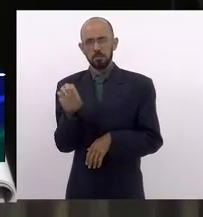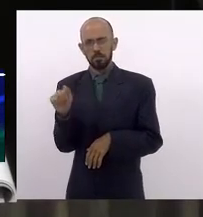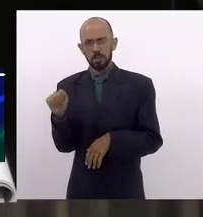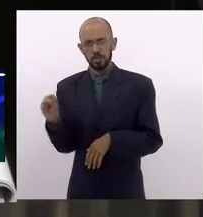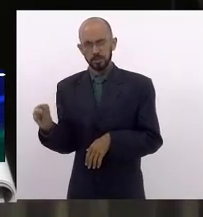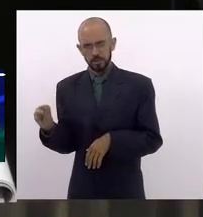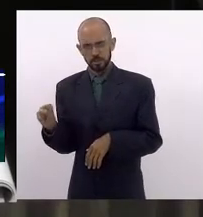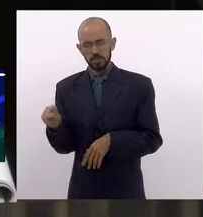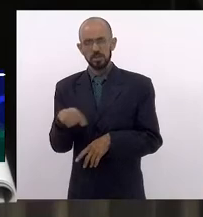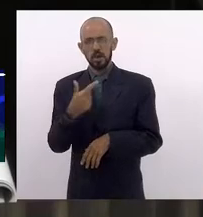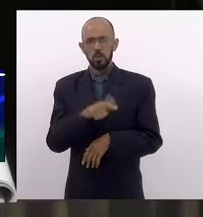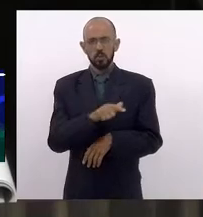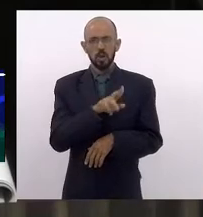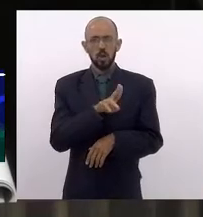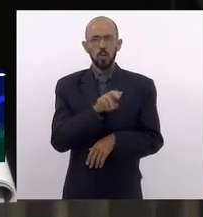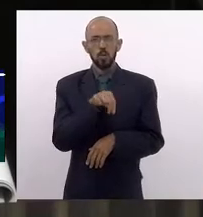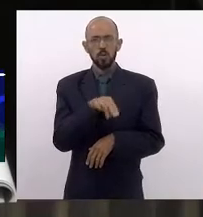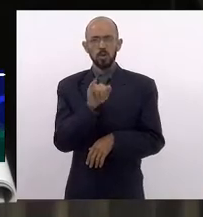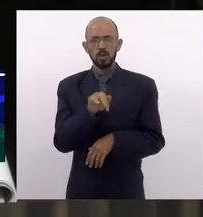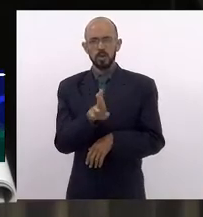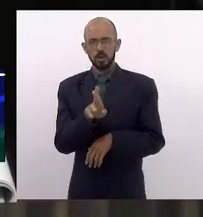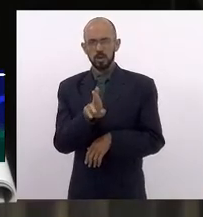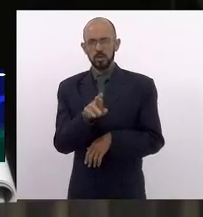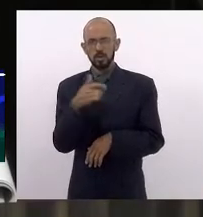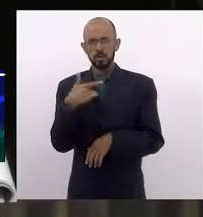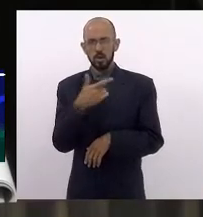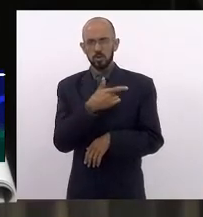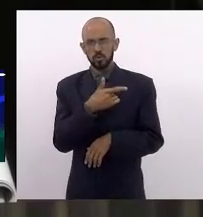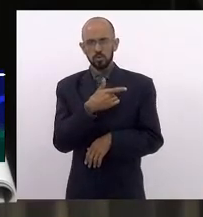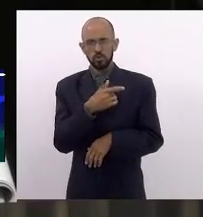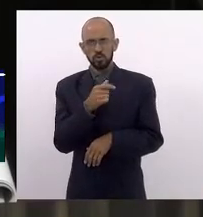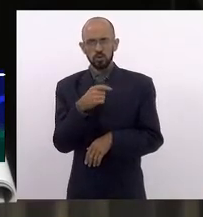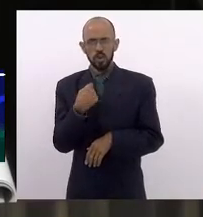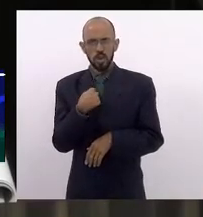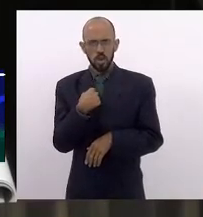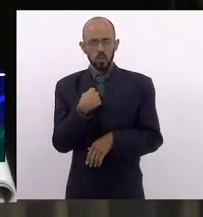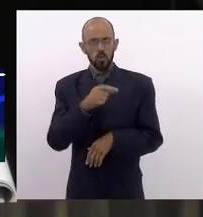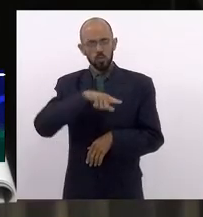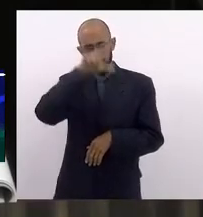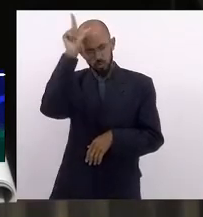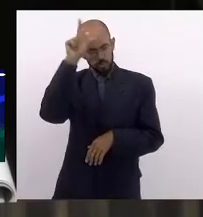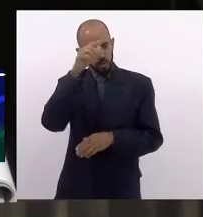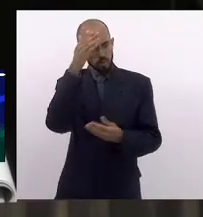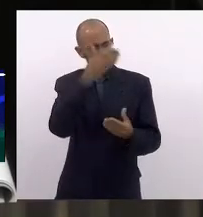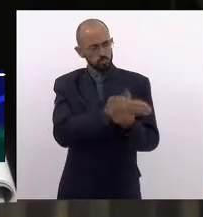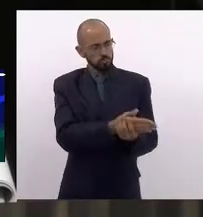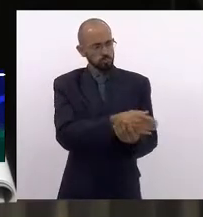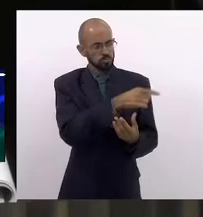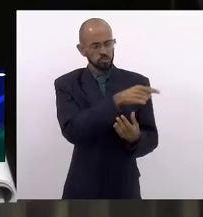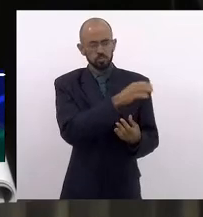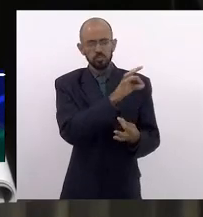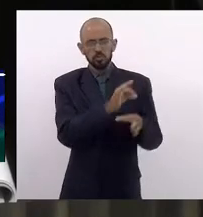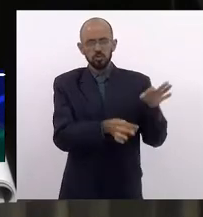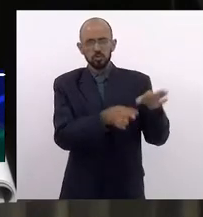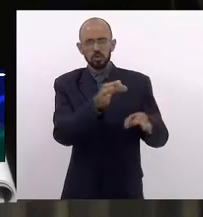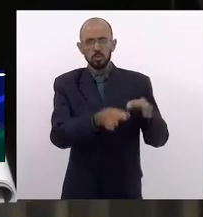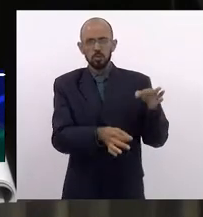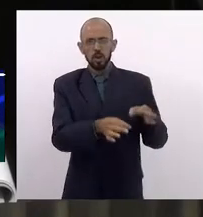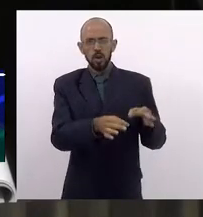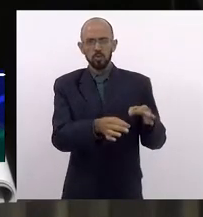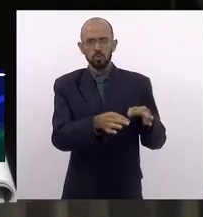tanto eu contemplados Paulo vamos entrar Tribunal de Justiça apresentando todas as